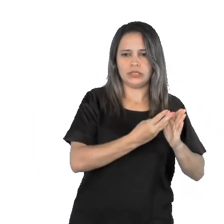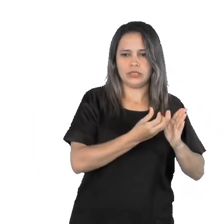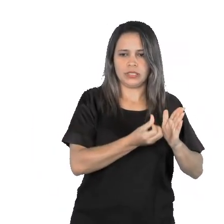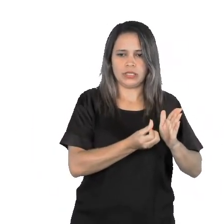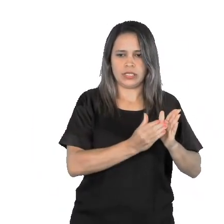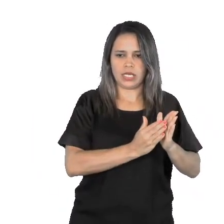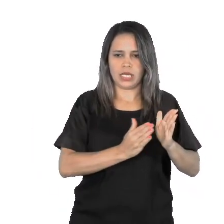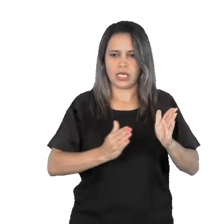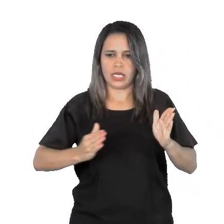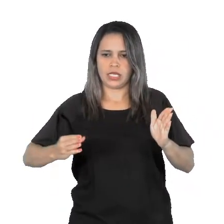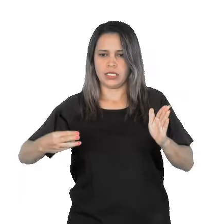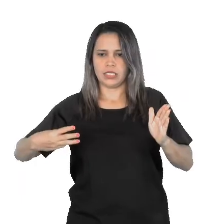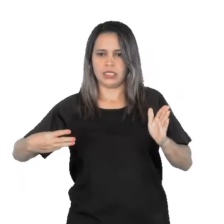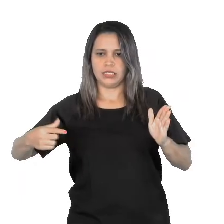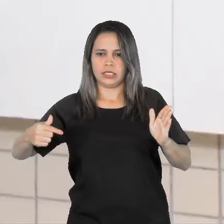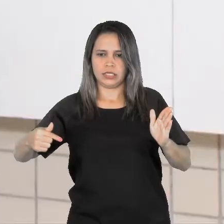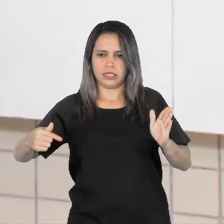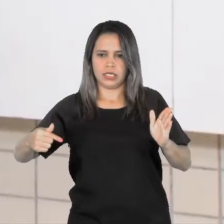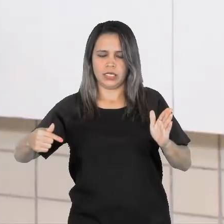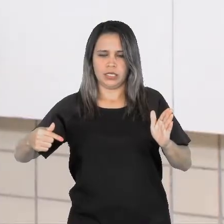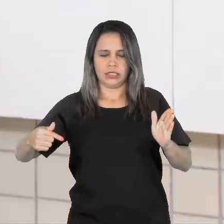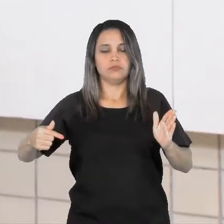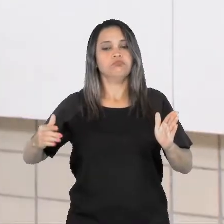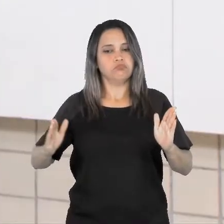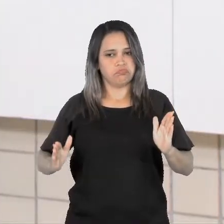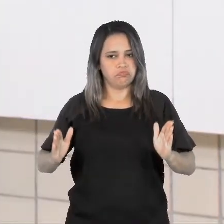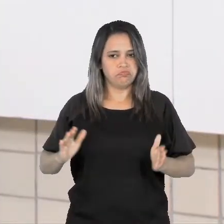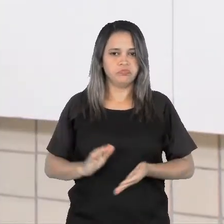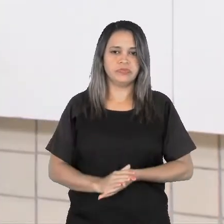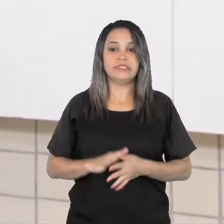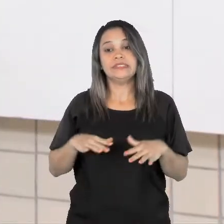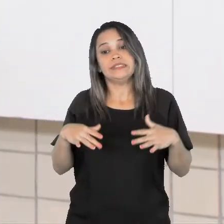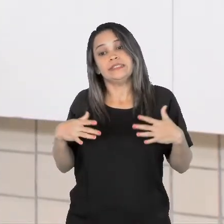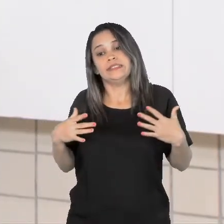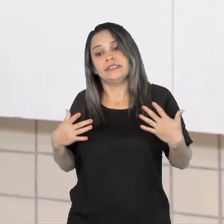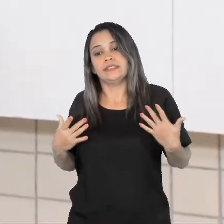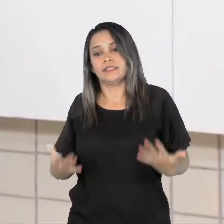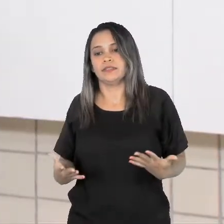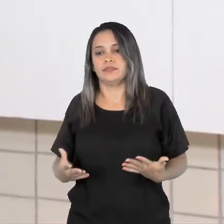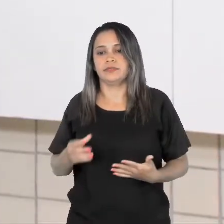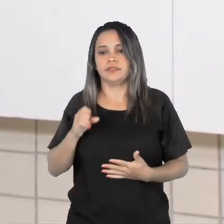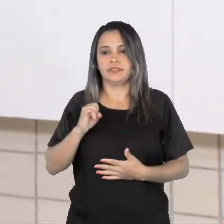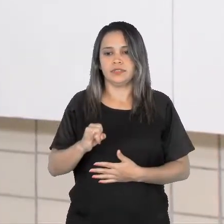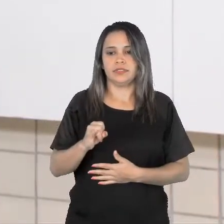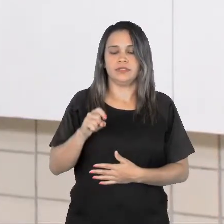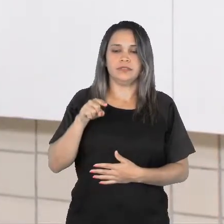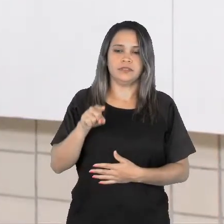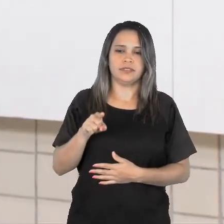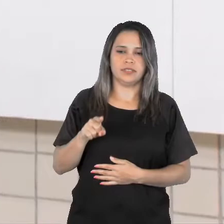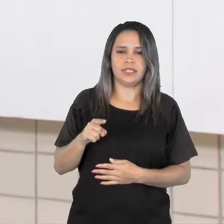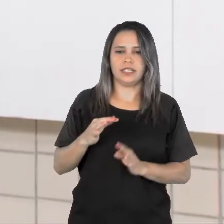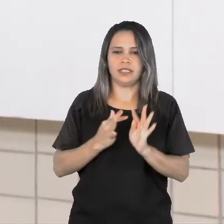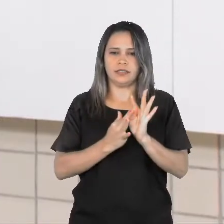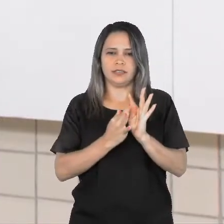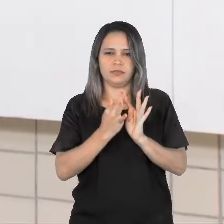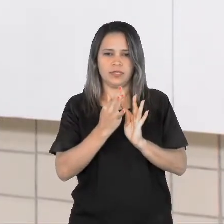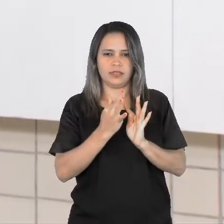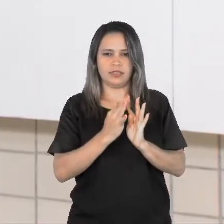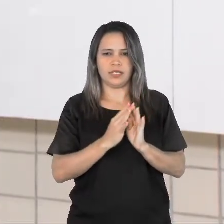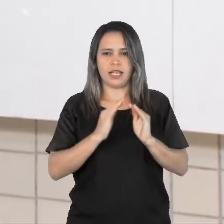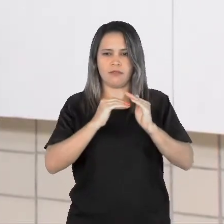graus Celsius. Então, olha para cá. Se a sua temperatura está abaixo